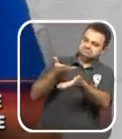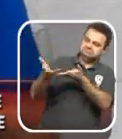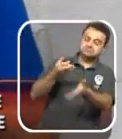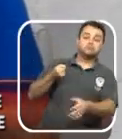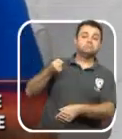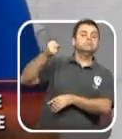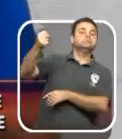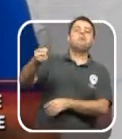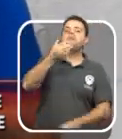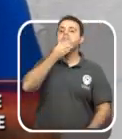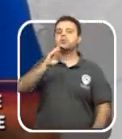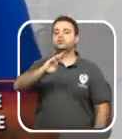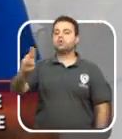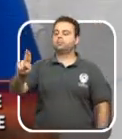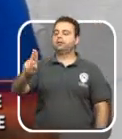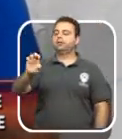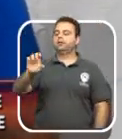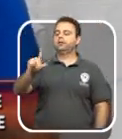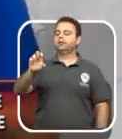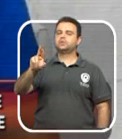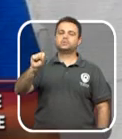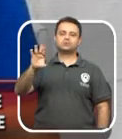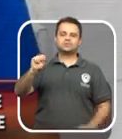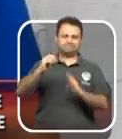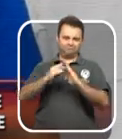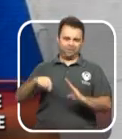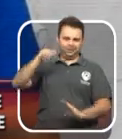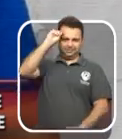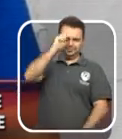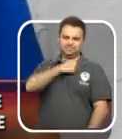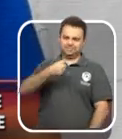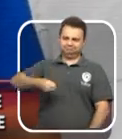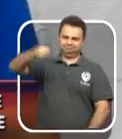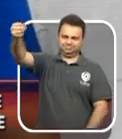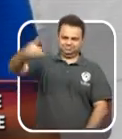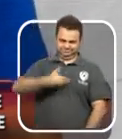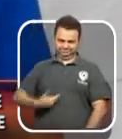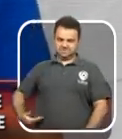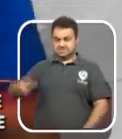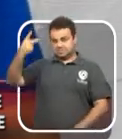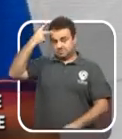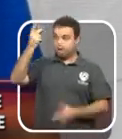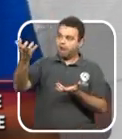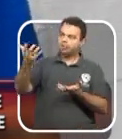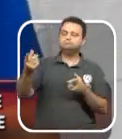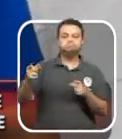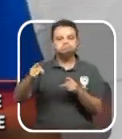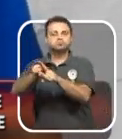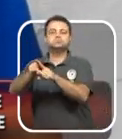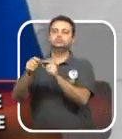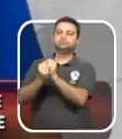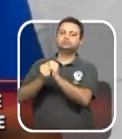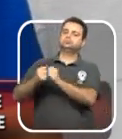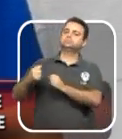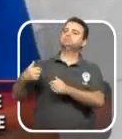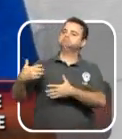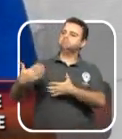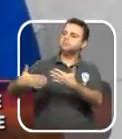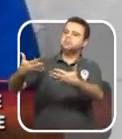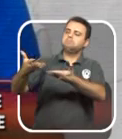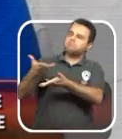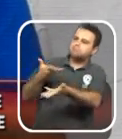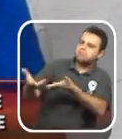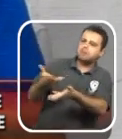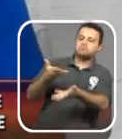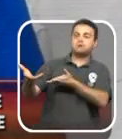relação muito boa agora com o governo do estado, né? Doutor Eleusis, uma pessoa que a gente tem uma proximidade, temos